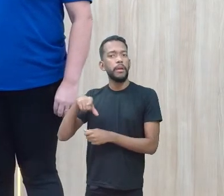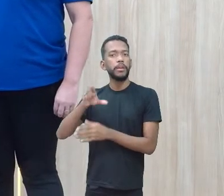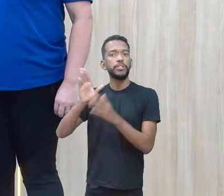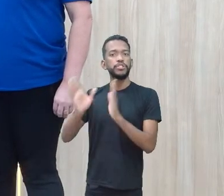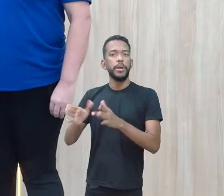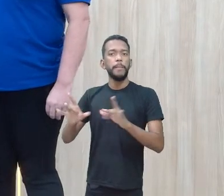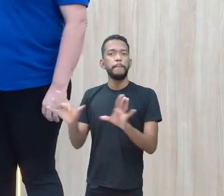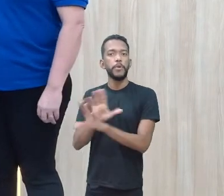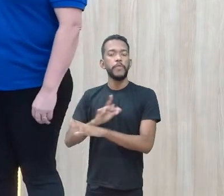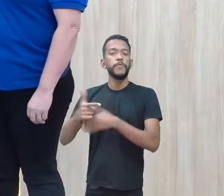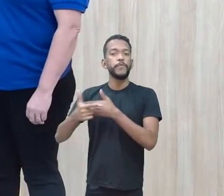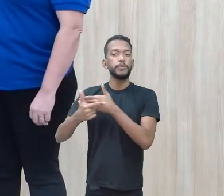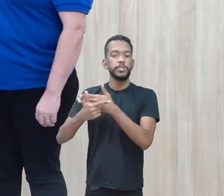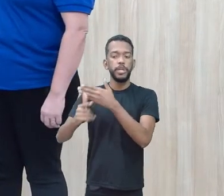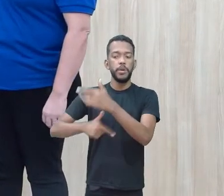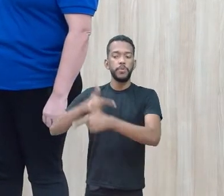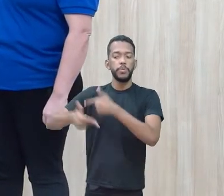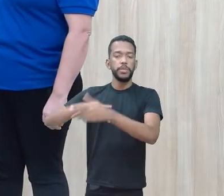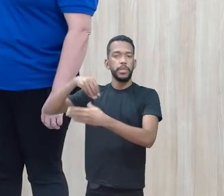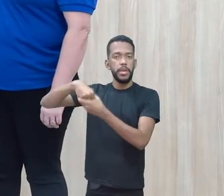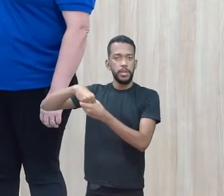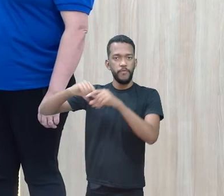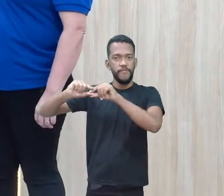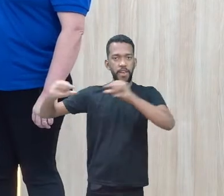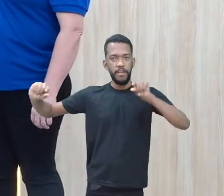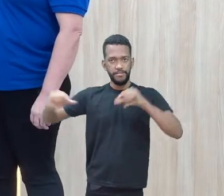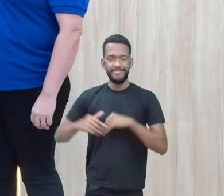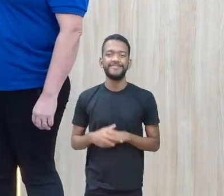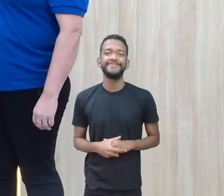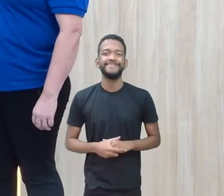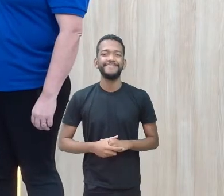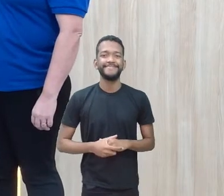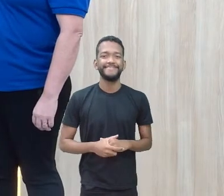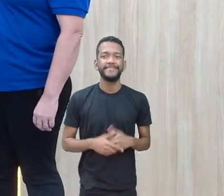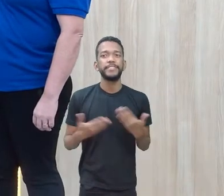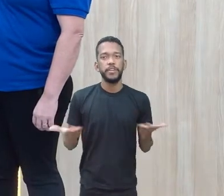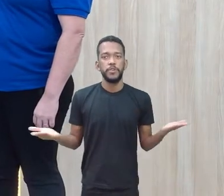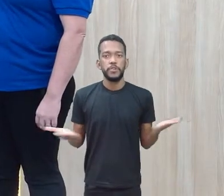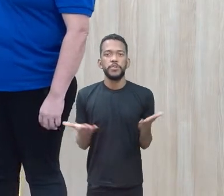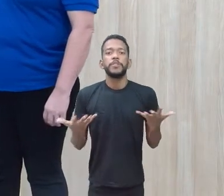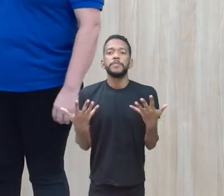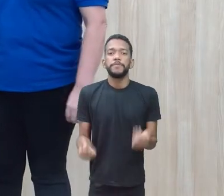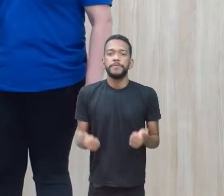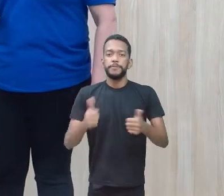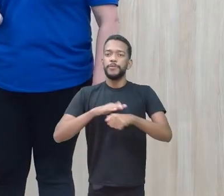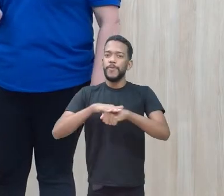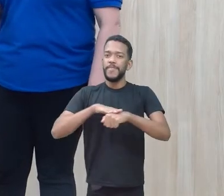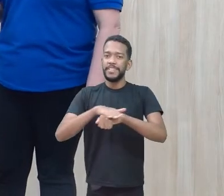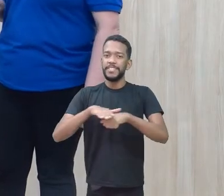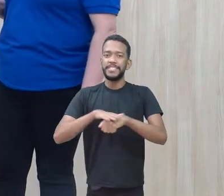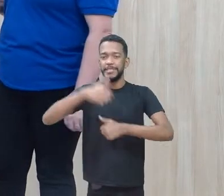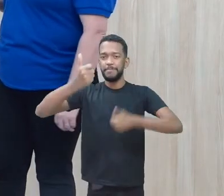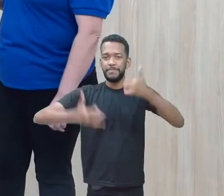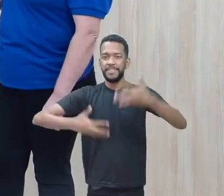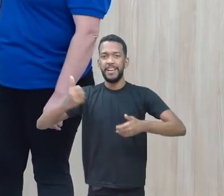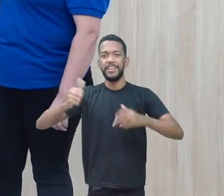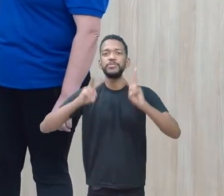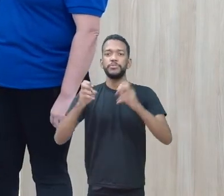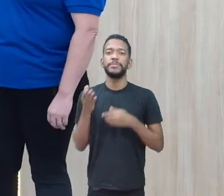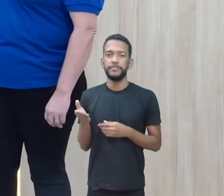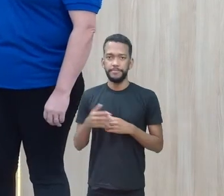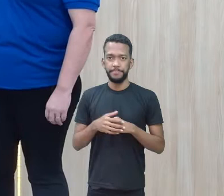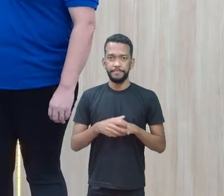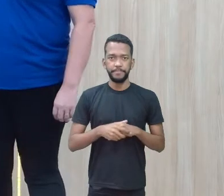uma função naquela frase. É sobre isso que nós vamos estar conversando hoje.